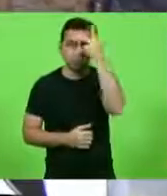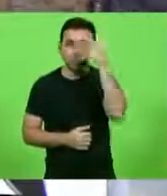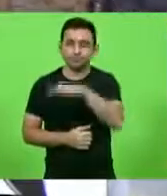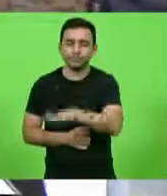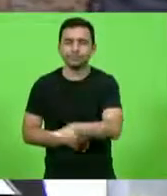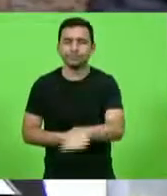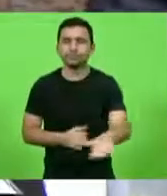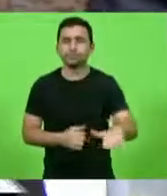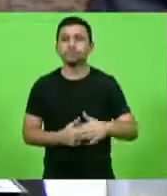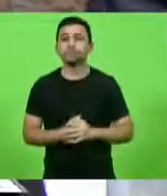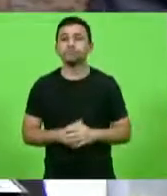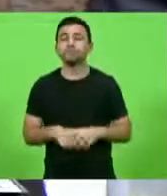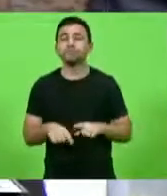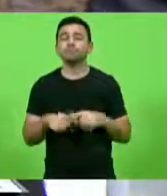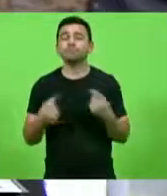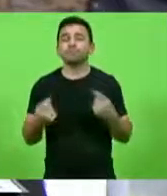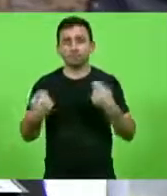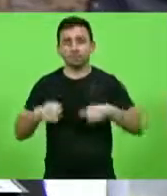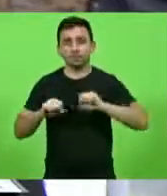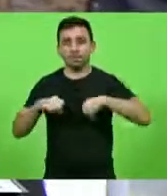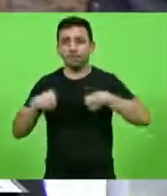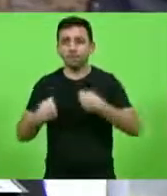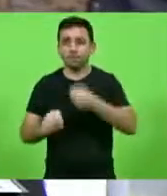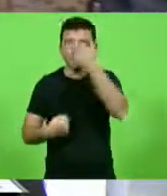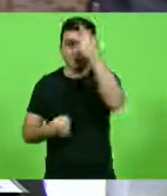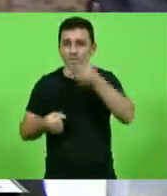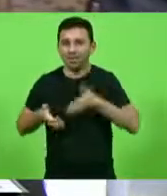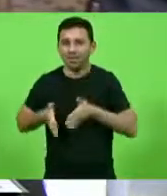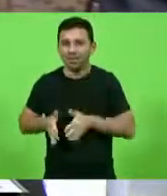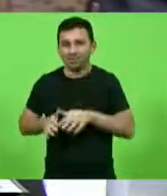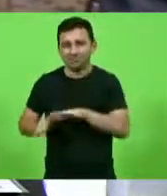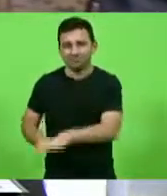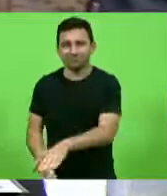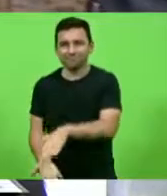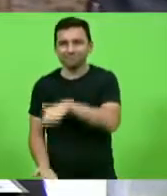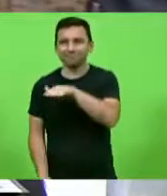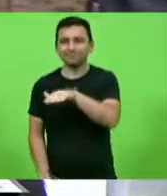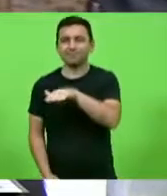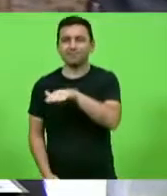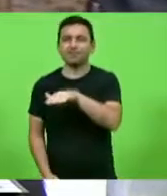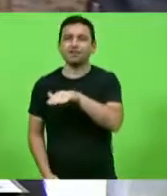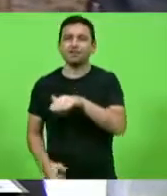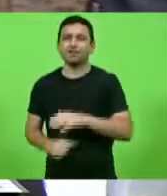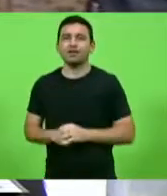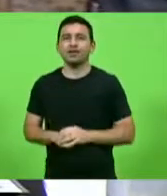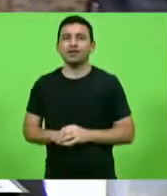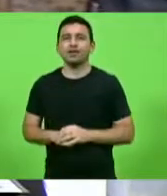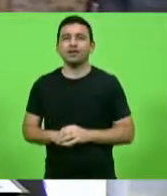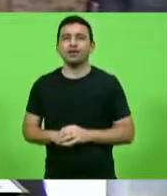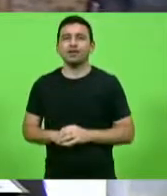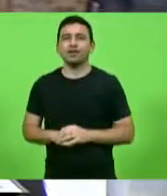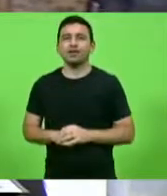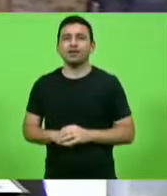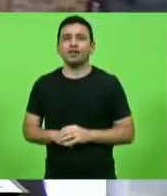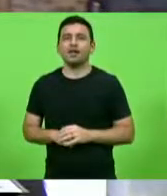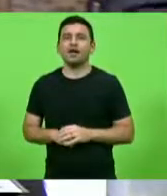também. Nós temos que fazer uma defesa dos anões, por que que eles são discriminados? Na